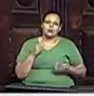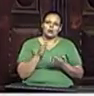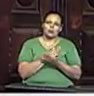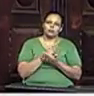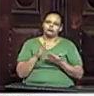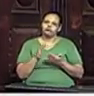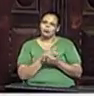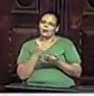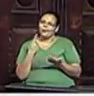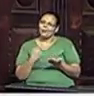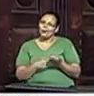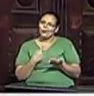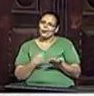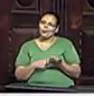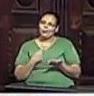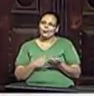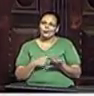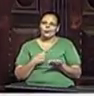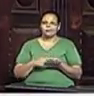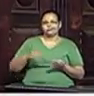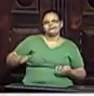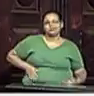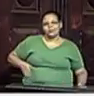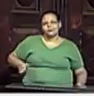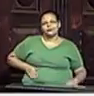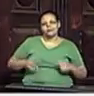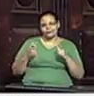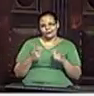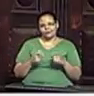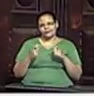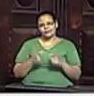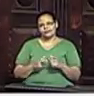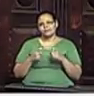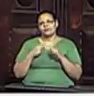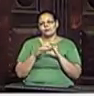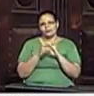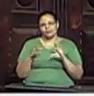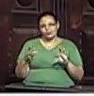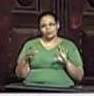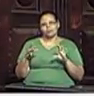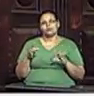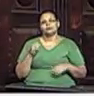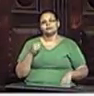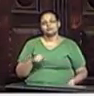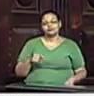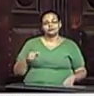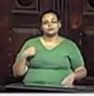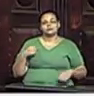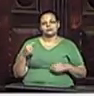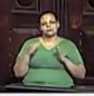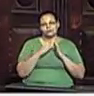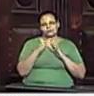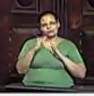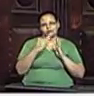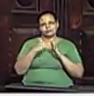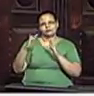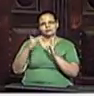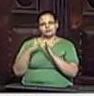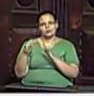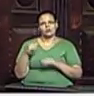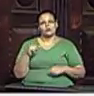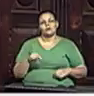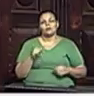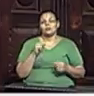algum tipo de acordo com a bandidagem local para permitir o acesso àquelas comunidades. Então,